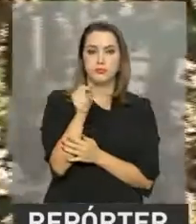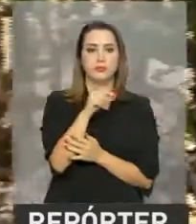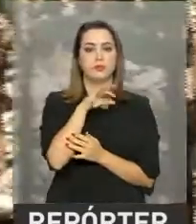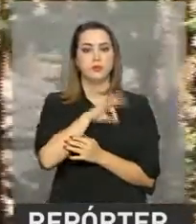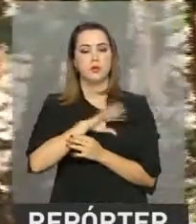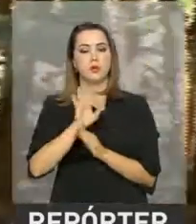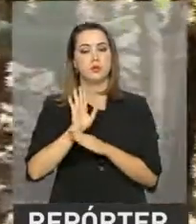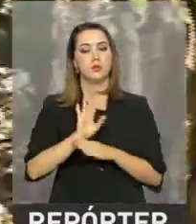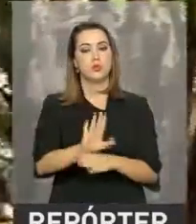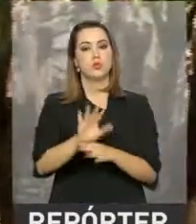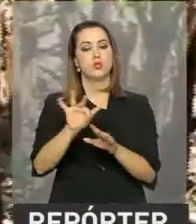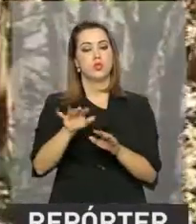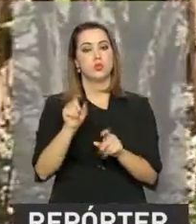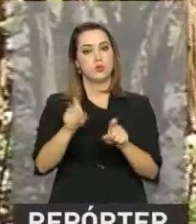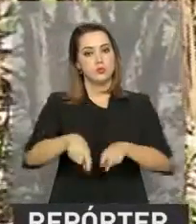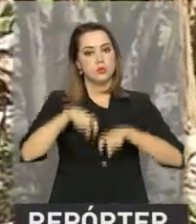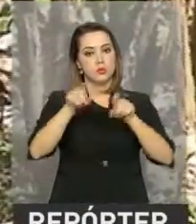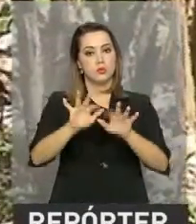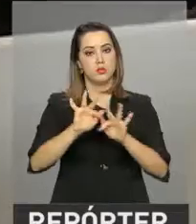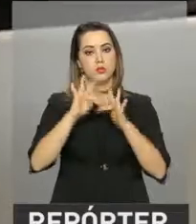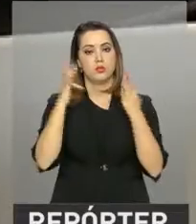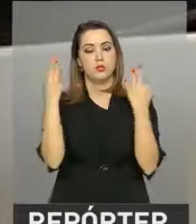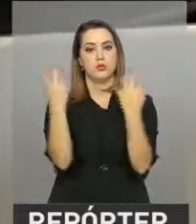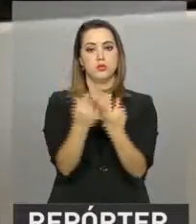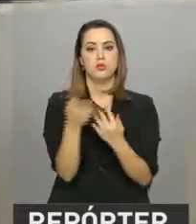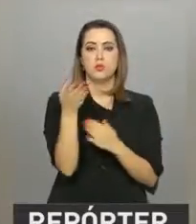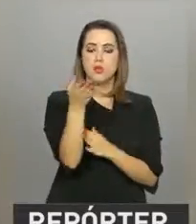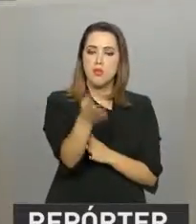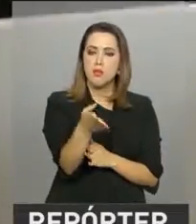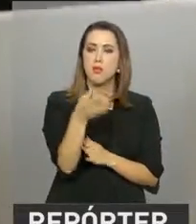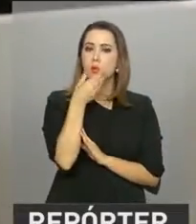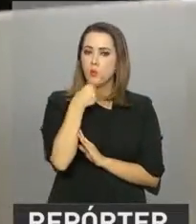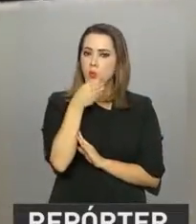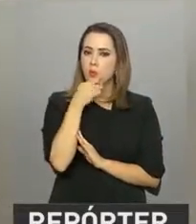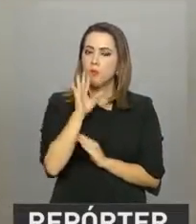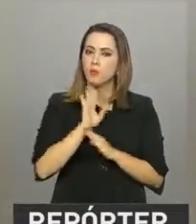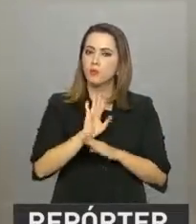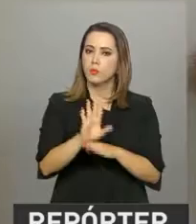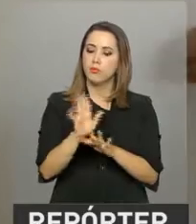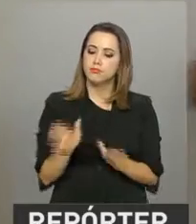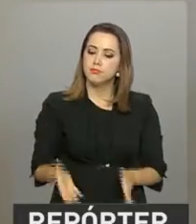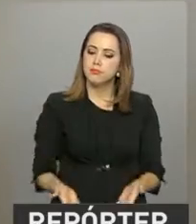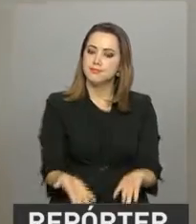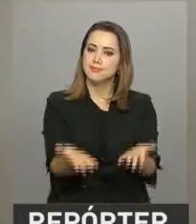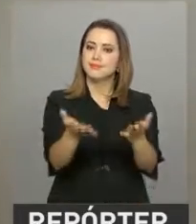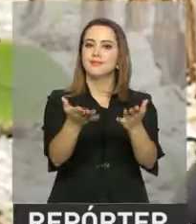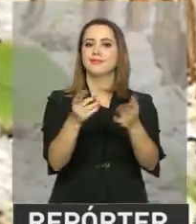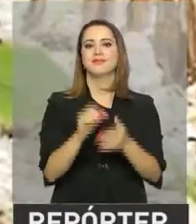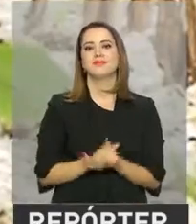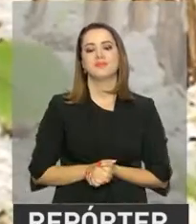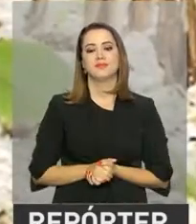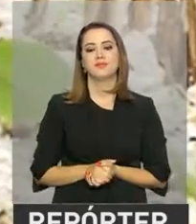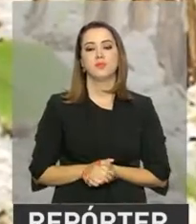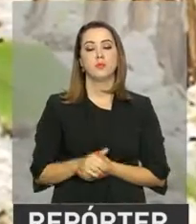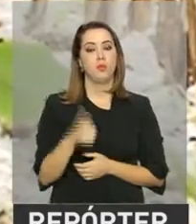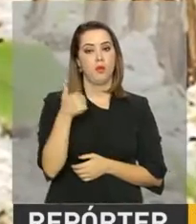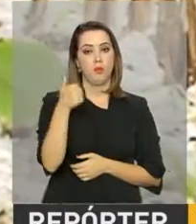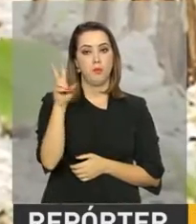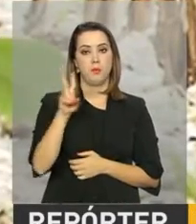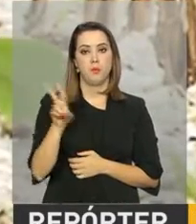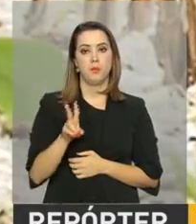Fortalecimento da Agricultura Familiar, o PRONAF, que seu Zundi conseguiu dar aquele empurrão nos negócios. Primeira